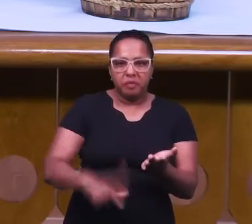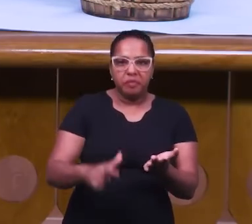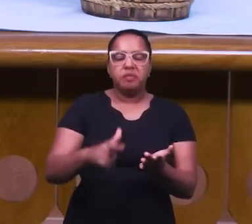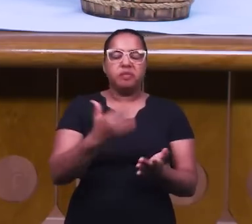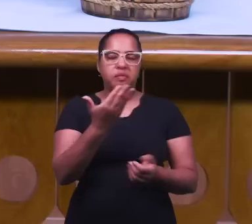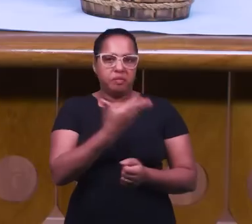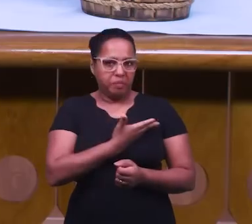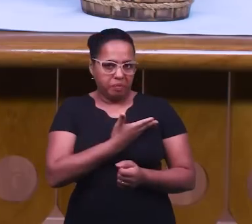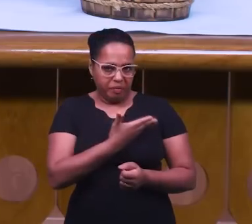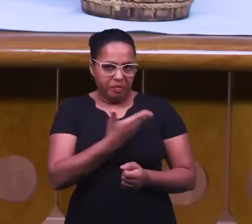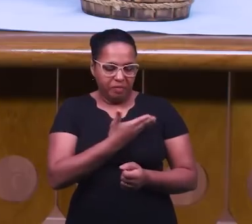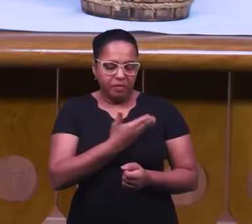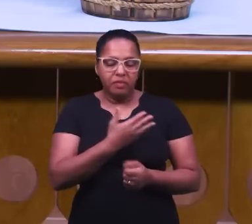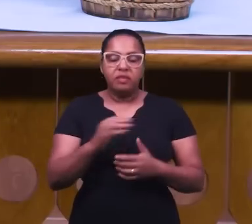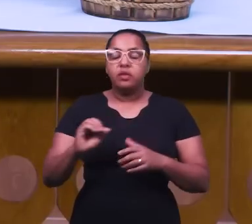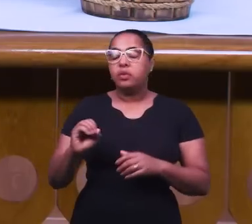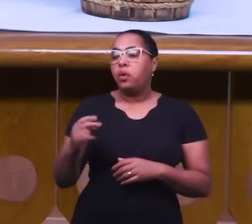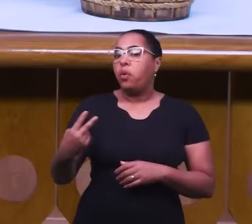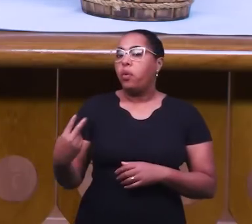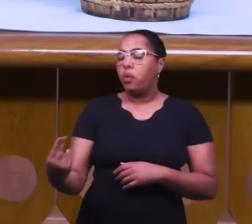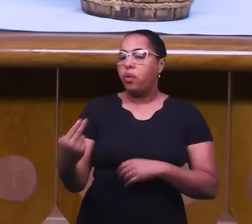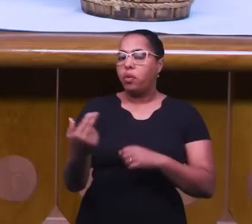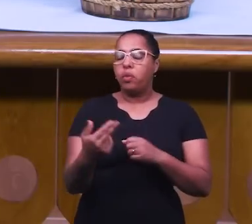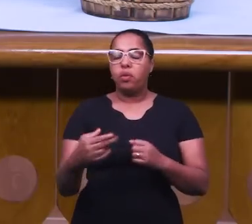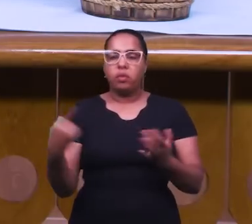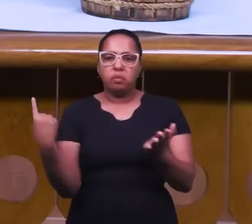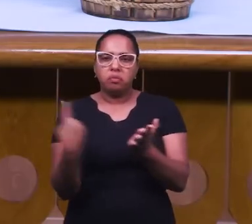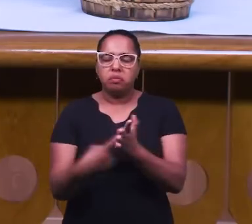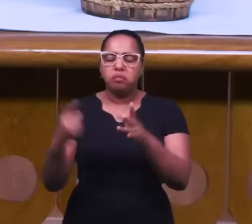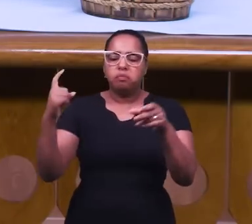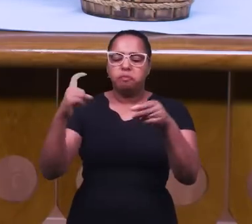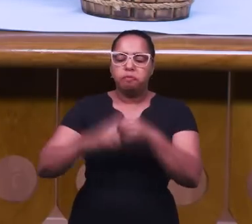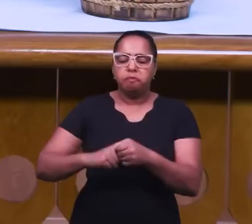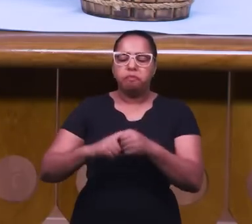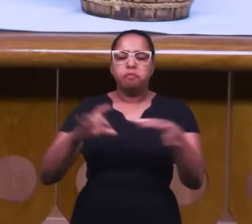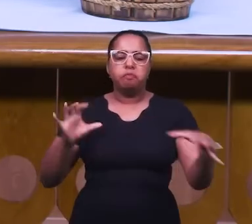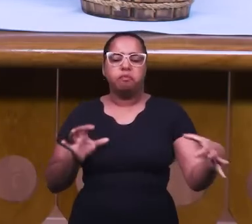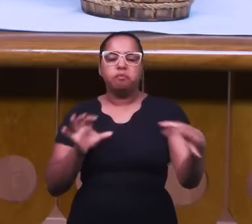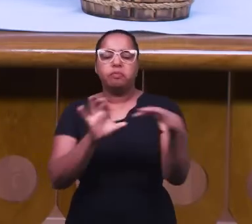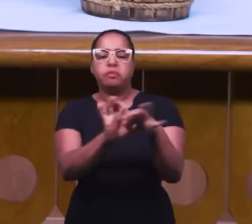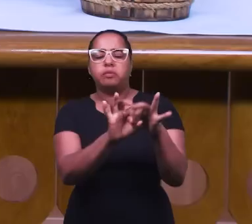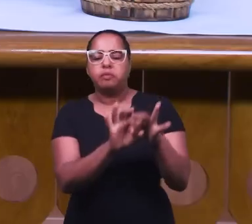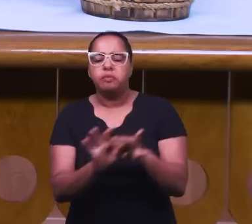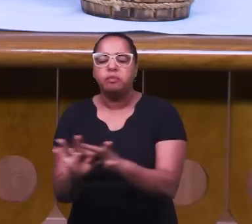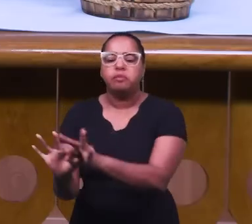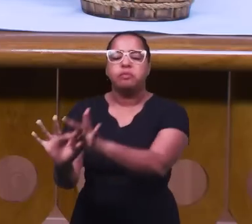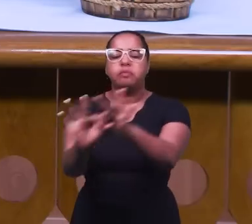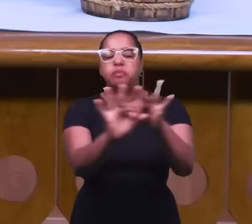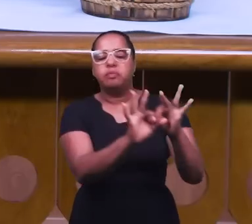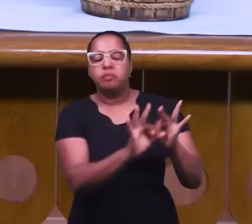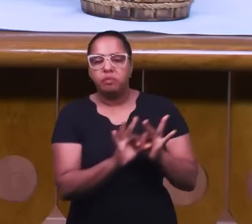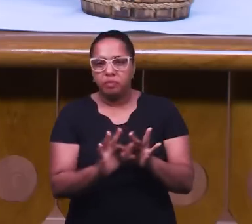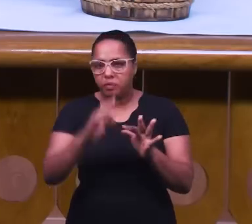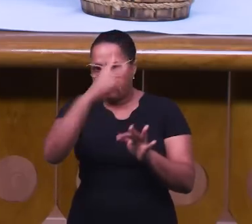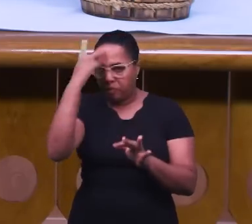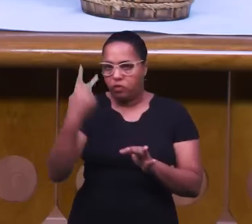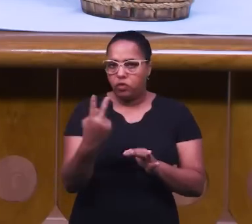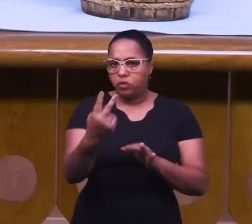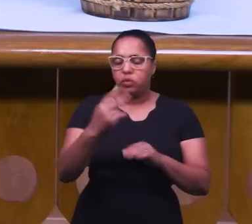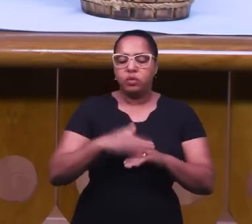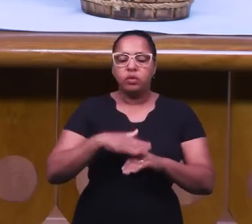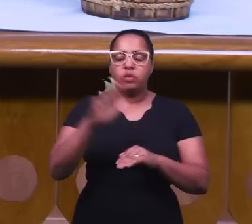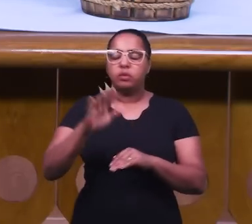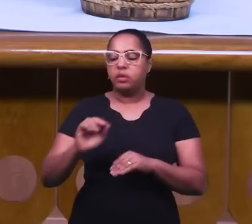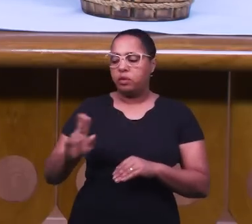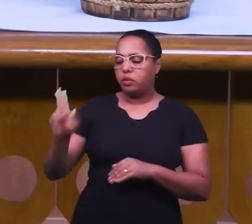um pacto. Então, ou até mesmo consolidar uma união entre duas ou mais pessoas. Então, usando ali